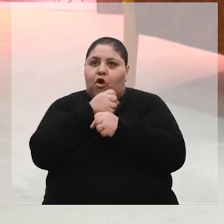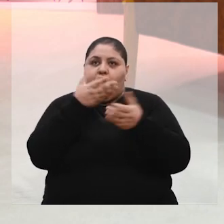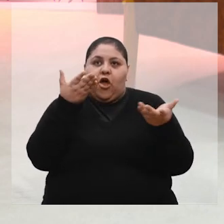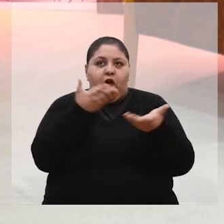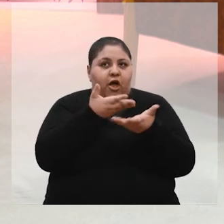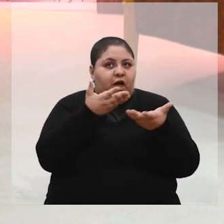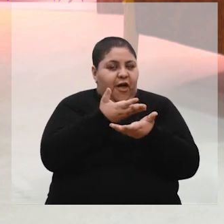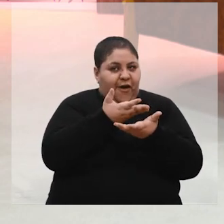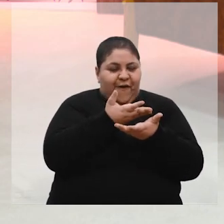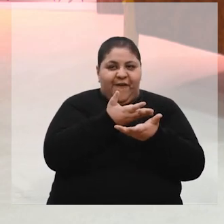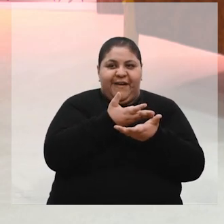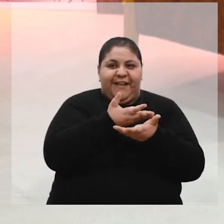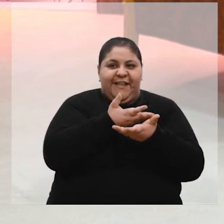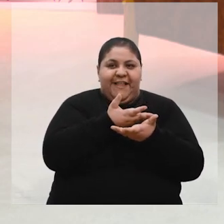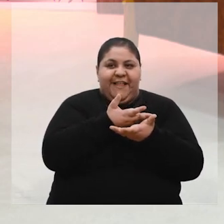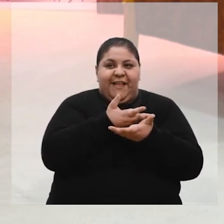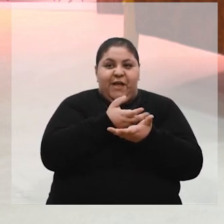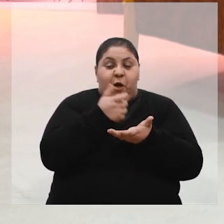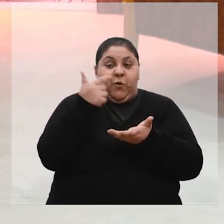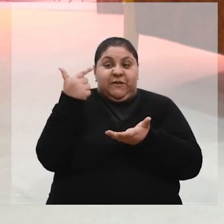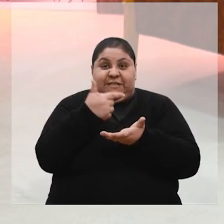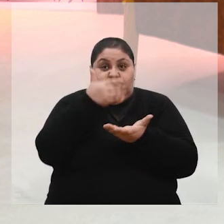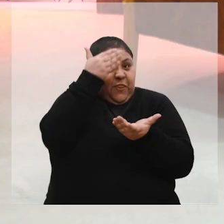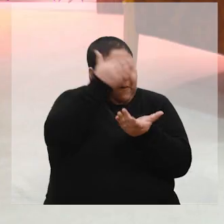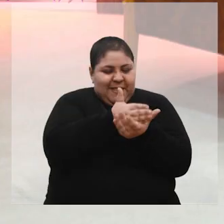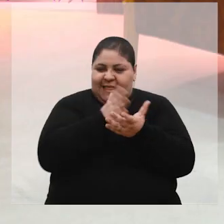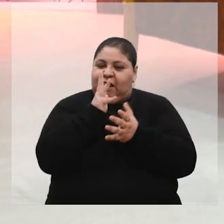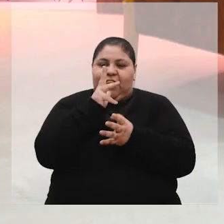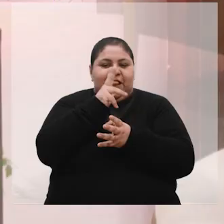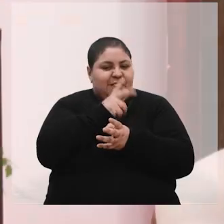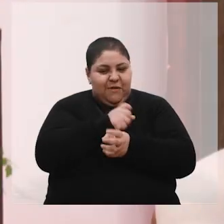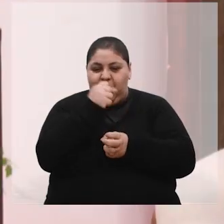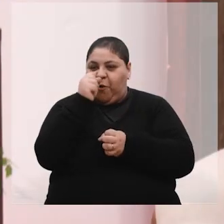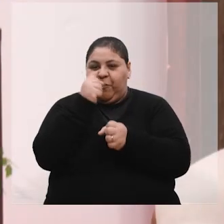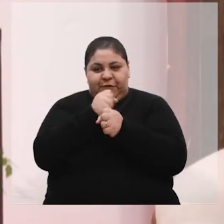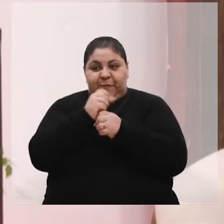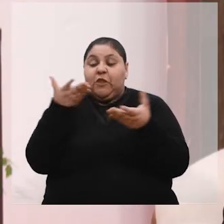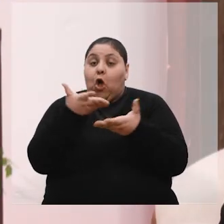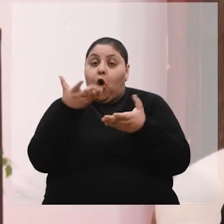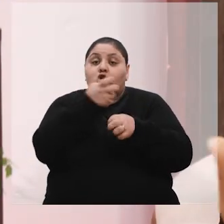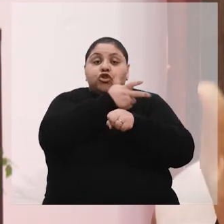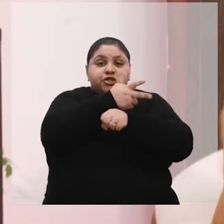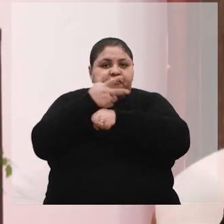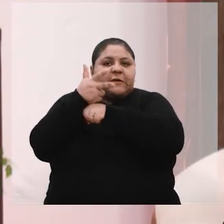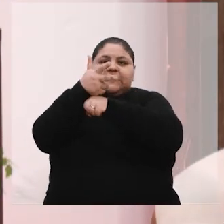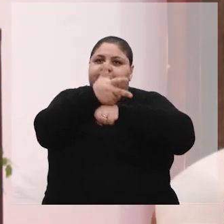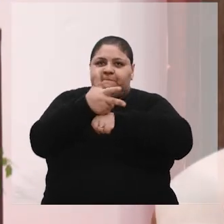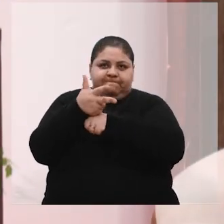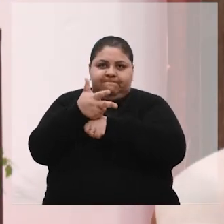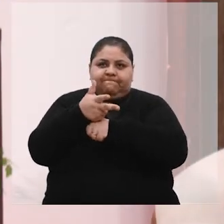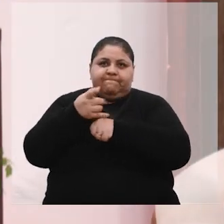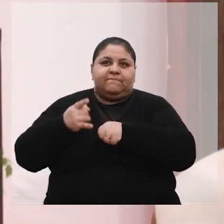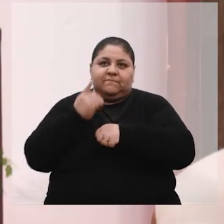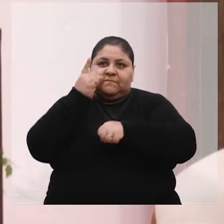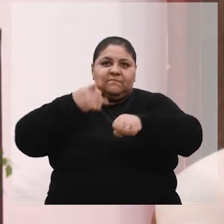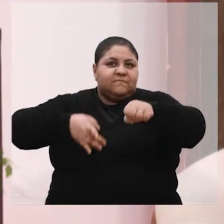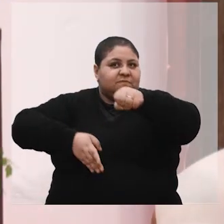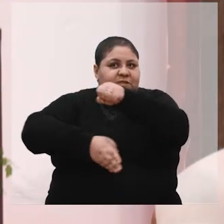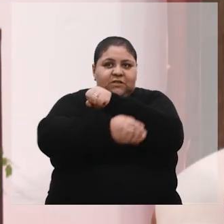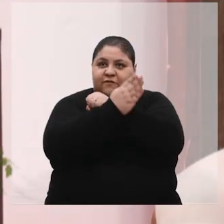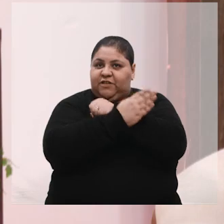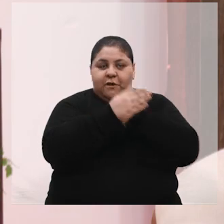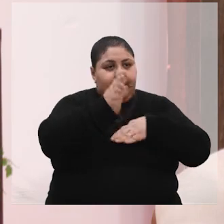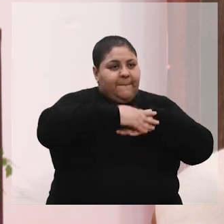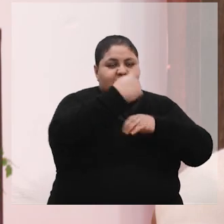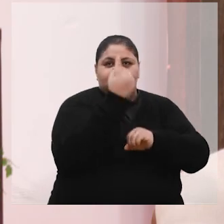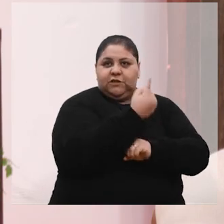metade, não vai demorar 8 anos. Mas hoje em dia eu faço vídeos, né? Porque agora, nessas últimas viagens, eu não viajei mais sozinha.